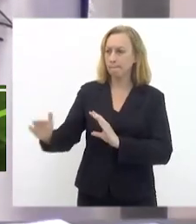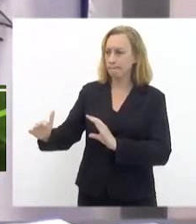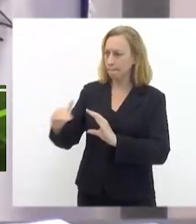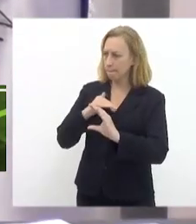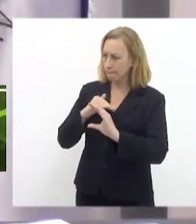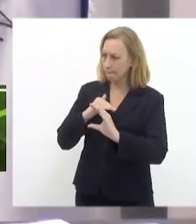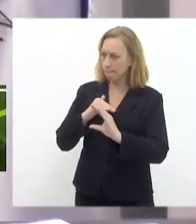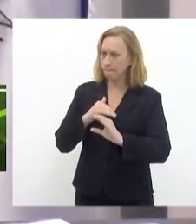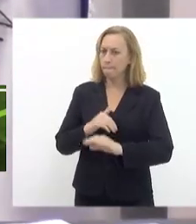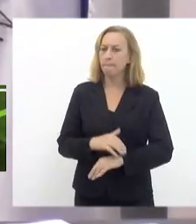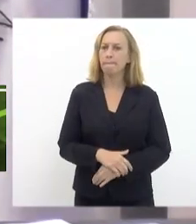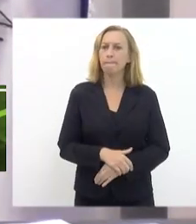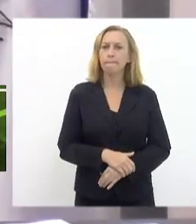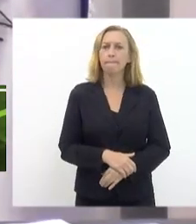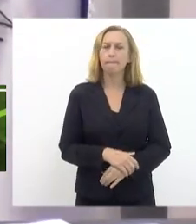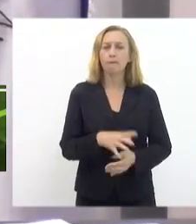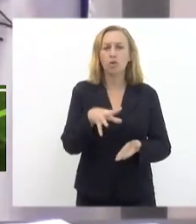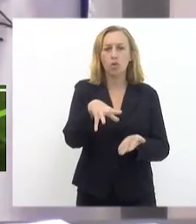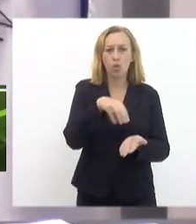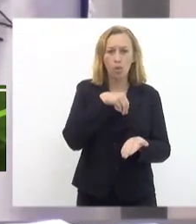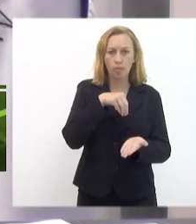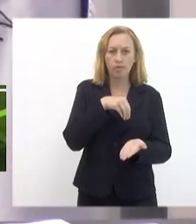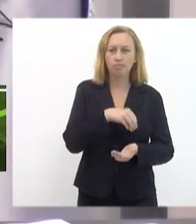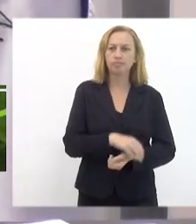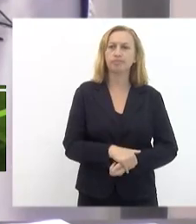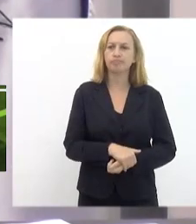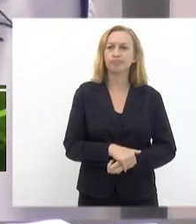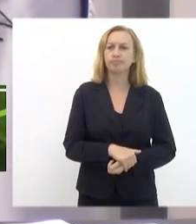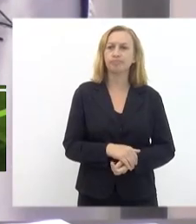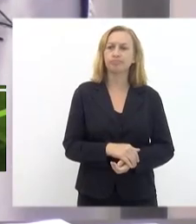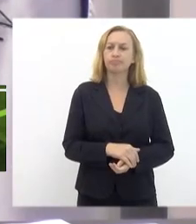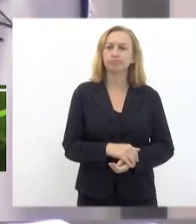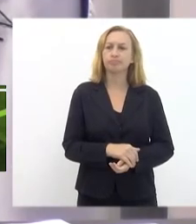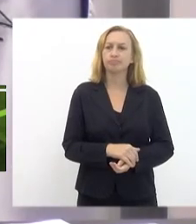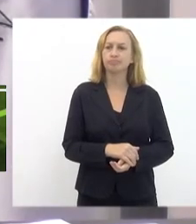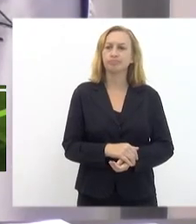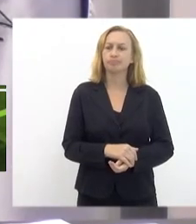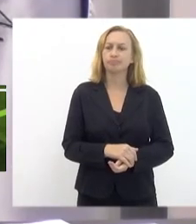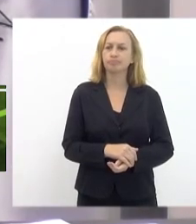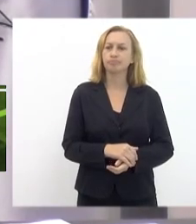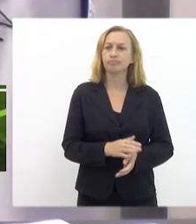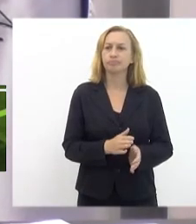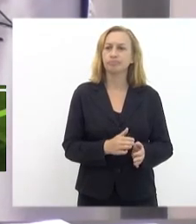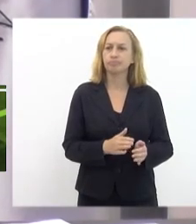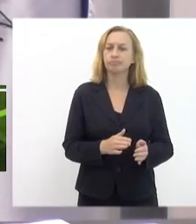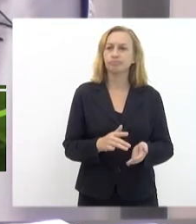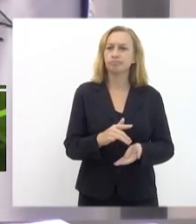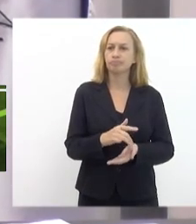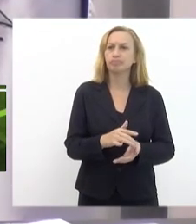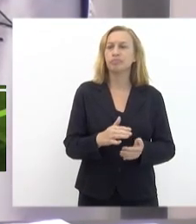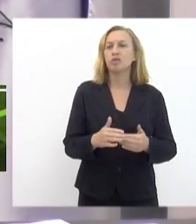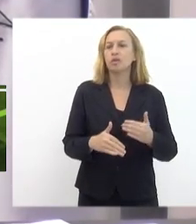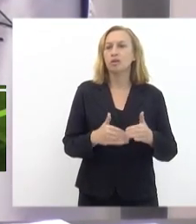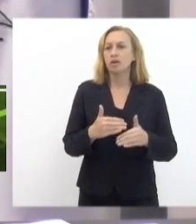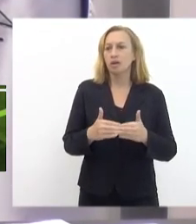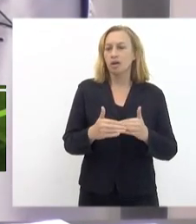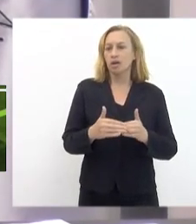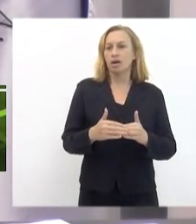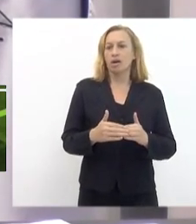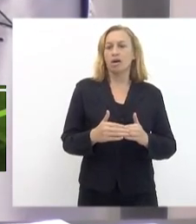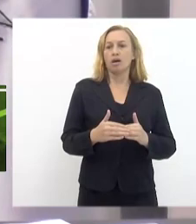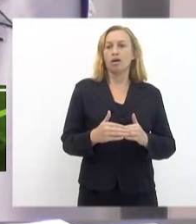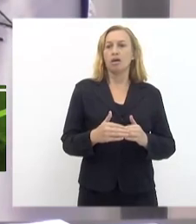envie cópia do processo administrativo referente